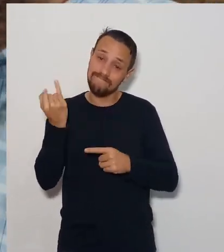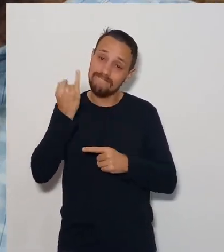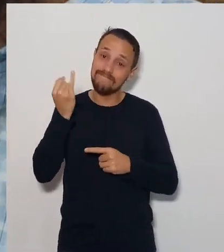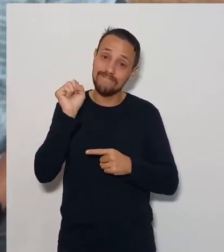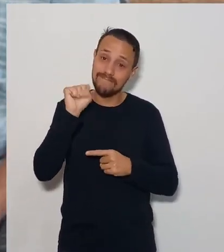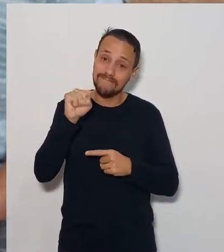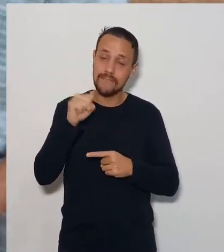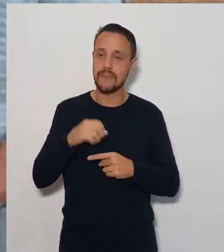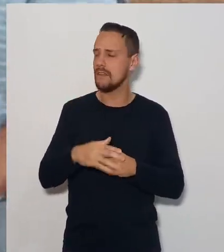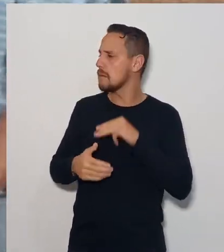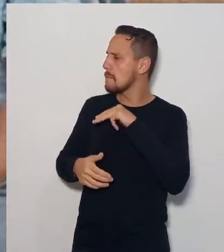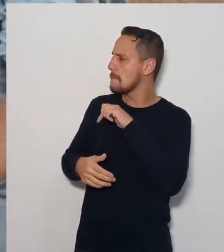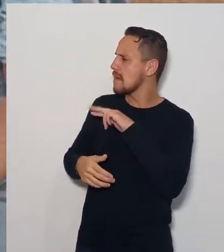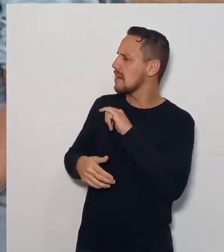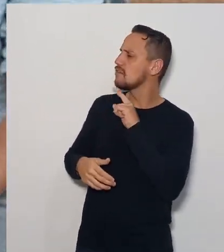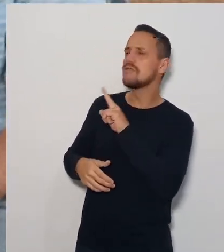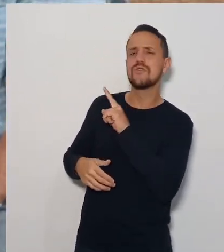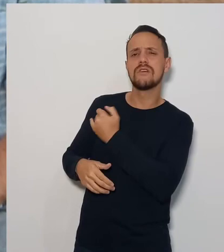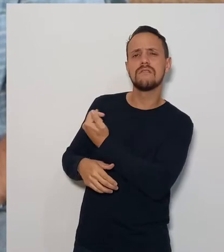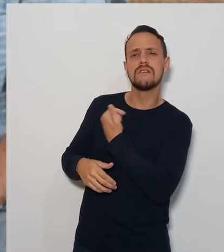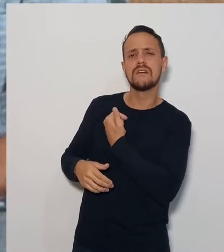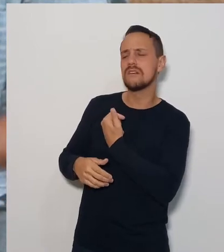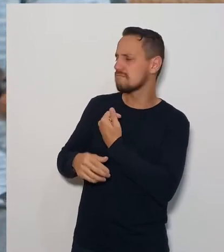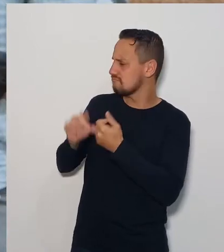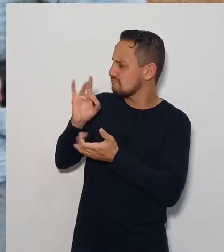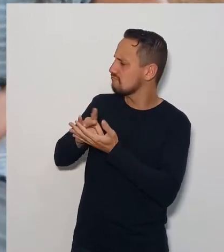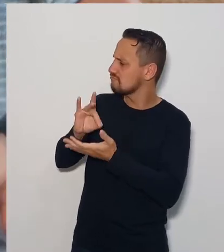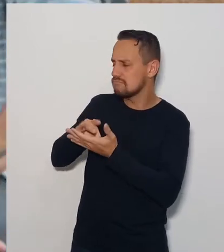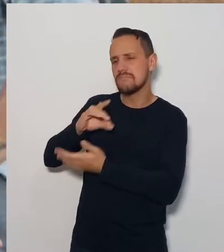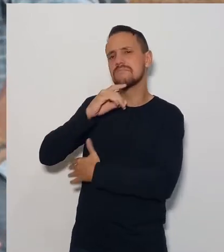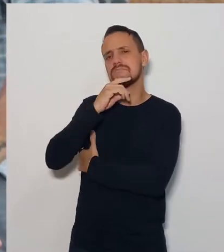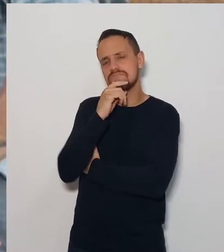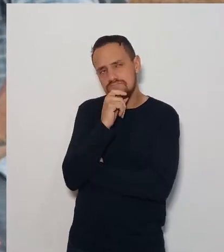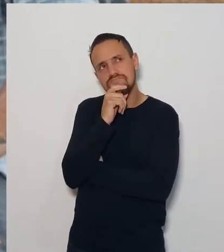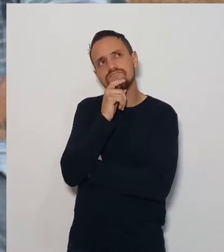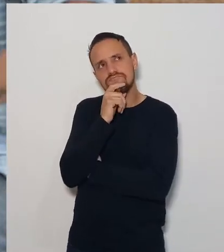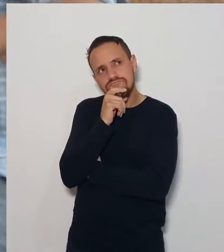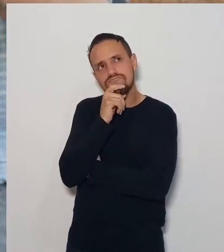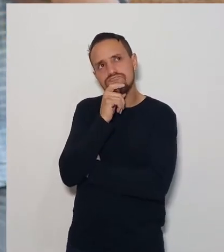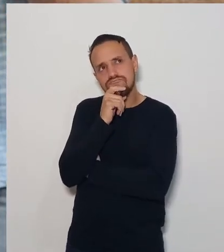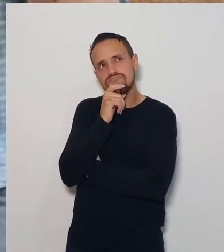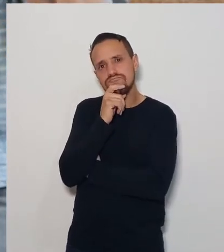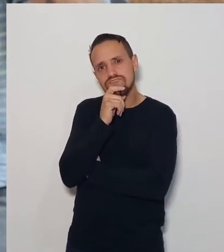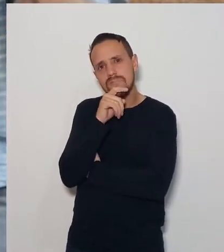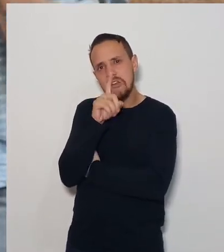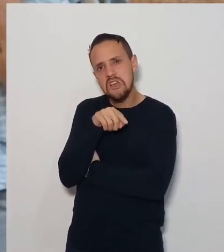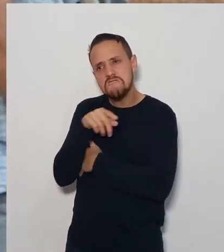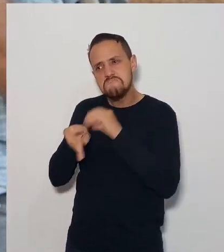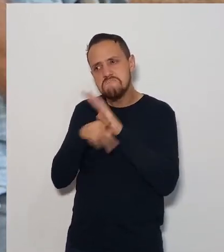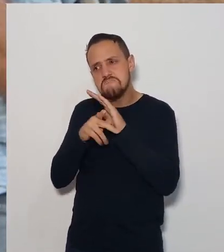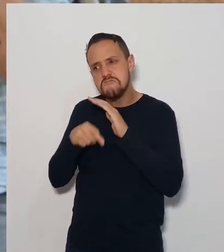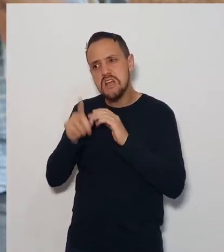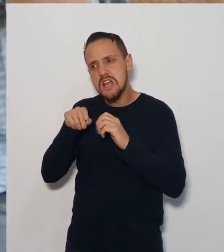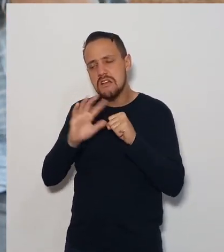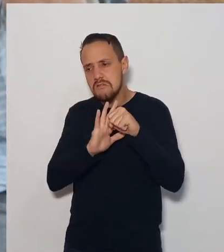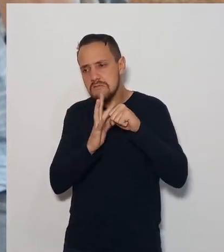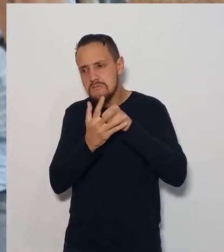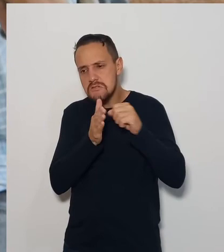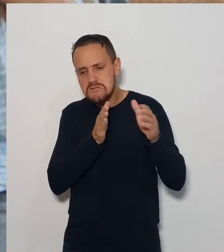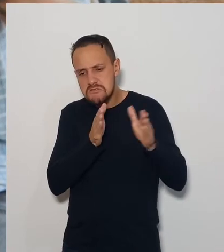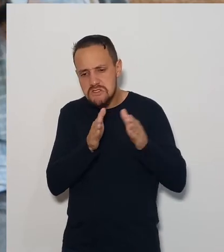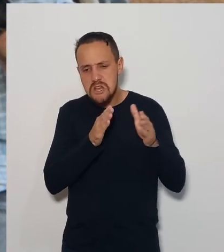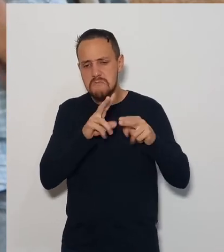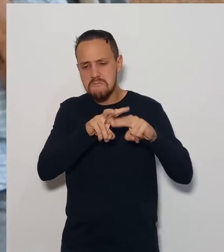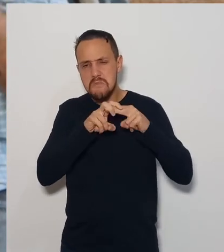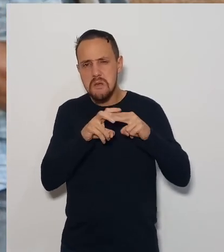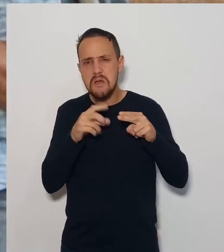importa, né? Ô, Maria, você tá falando um negócio aí, é verdade mesmo, mulher? Essa tarde de pandemia, esse fato da